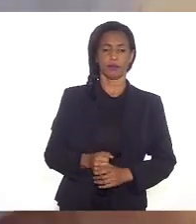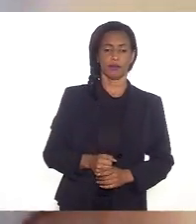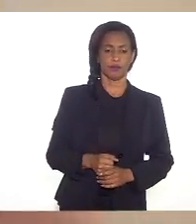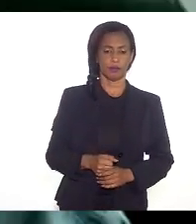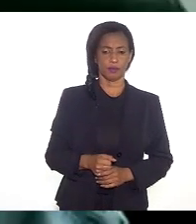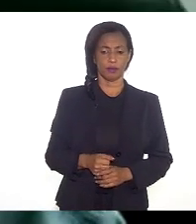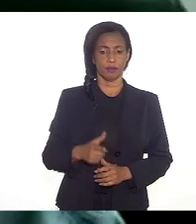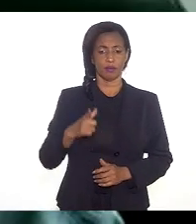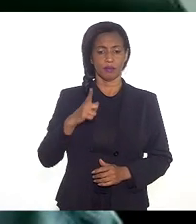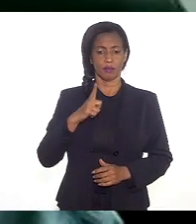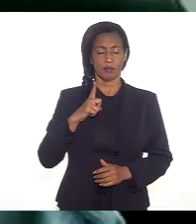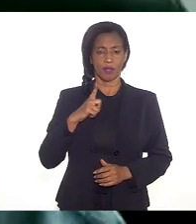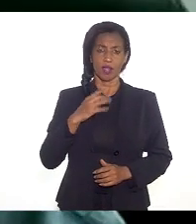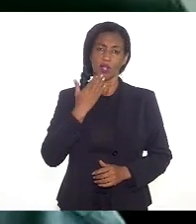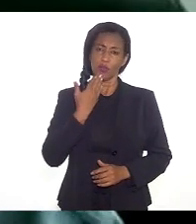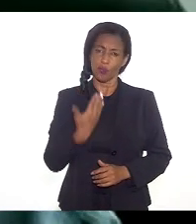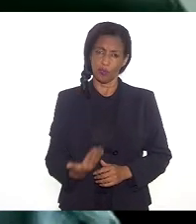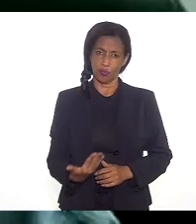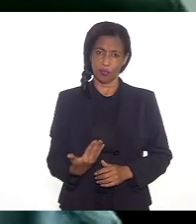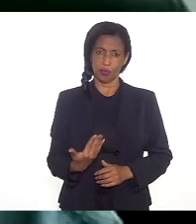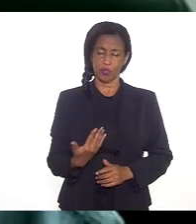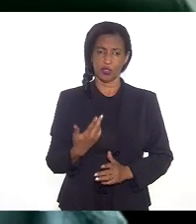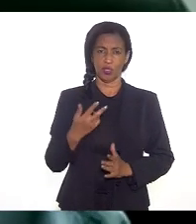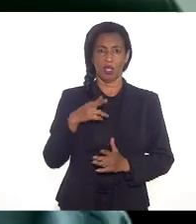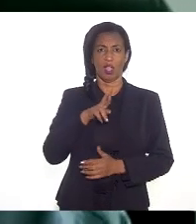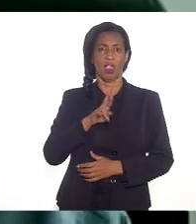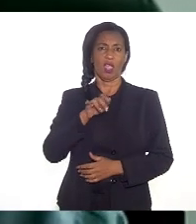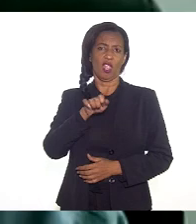Só que tem que corrigir. Eu vou pedir o regime,